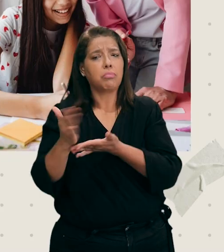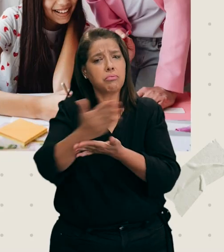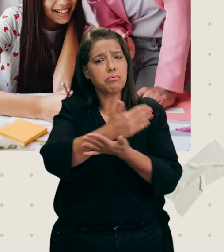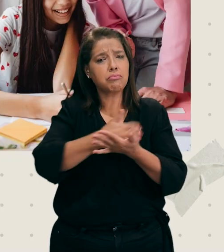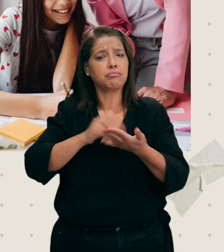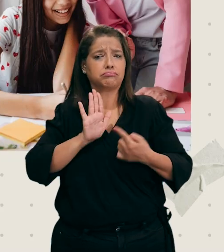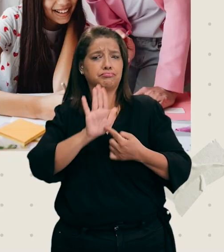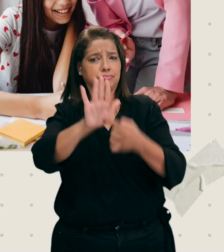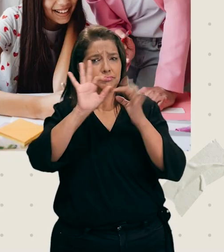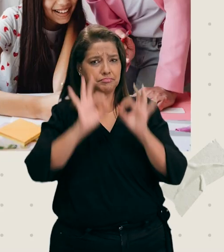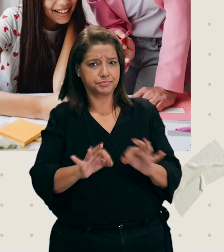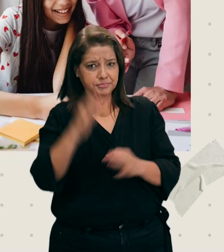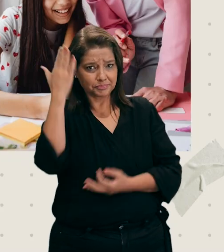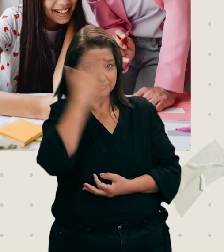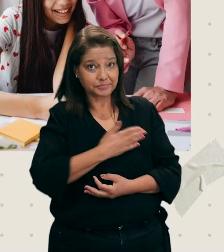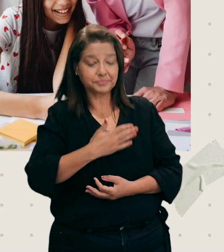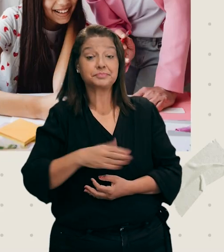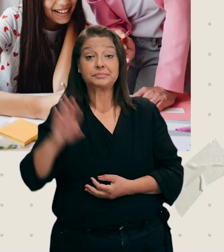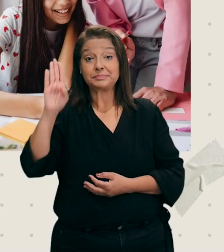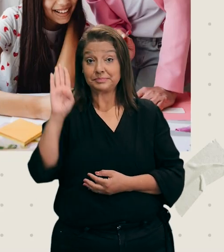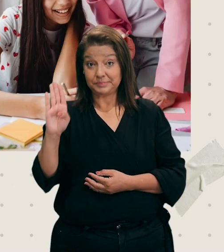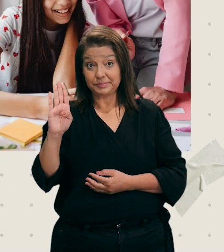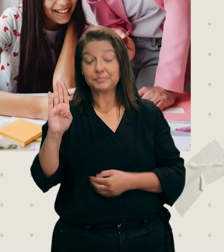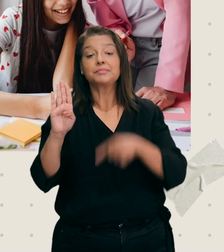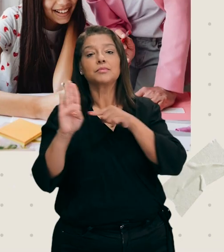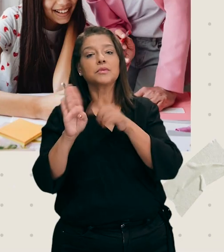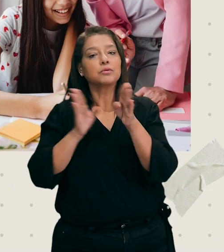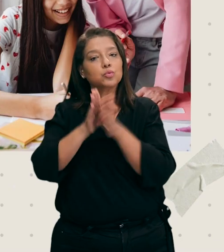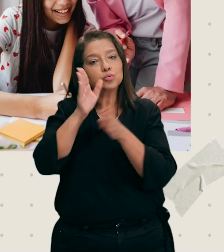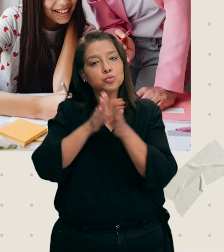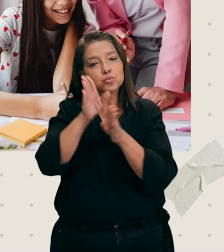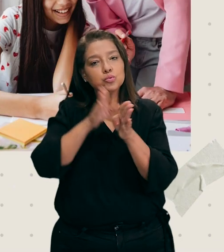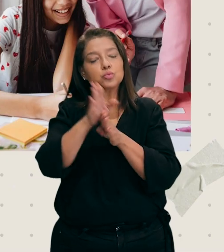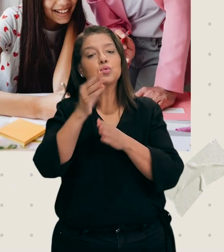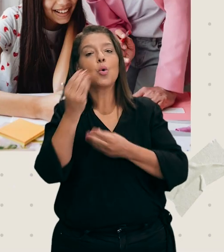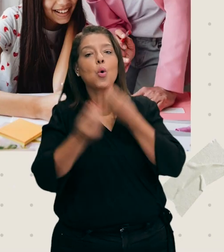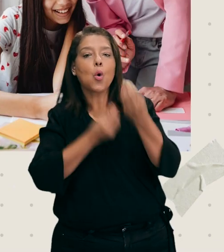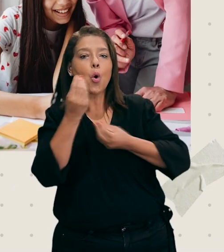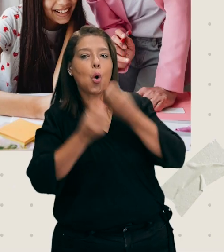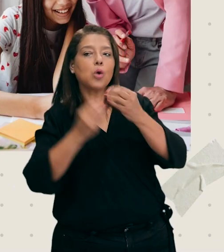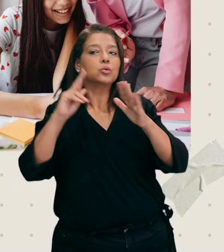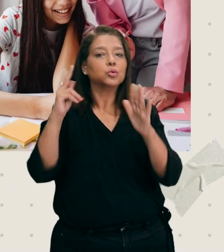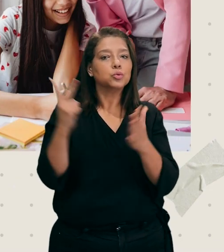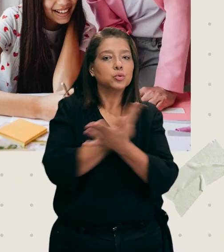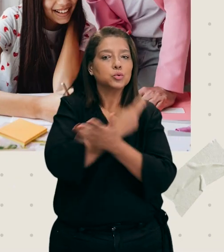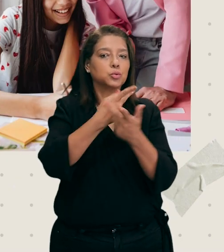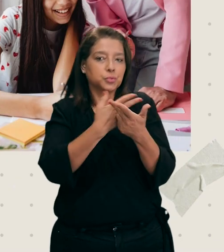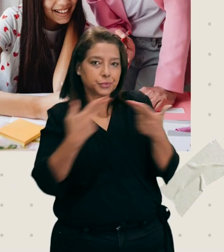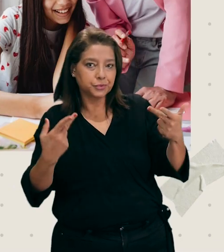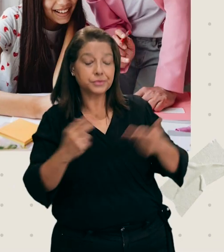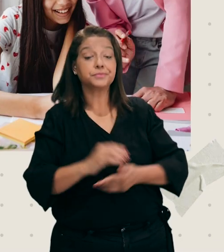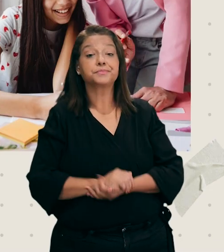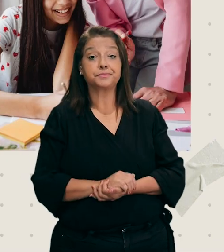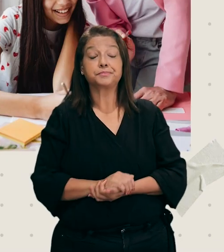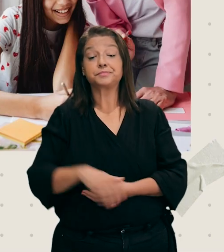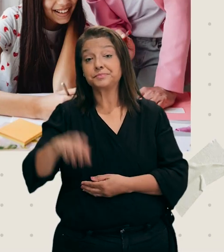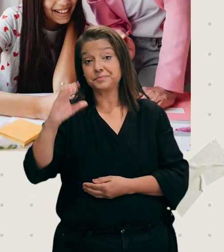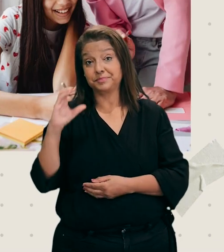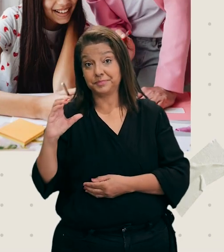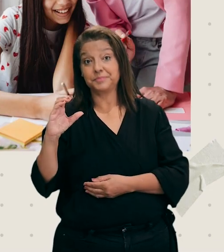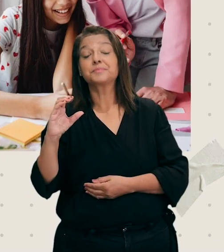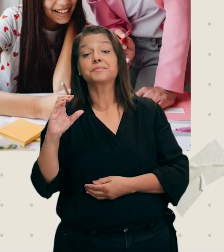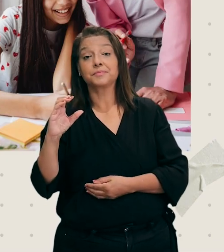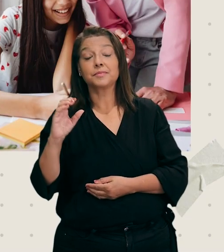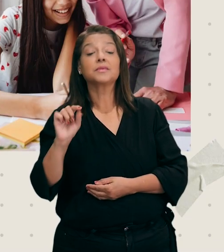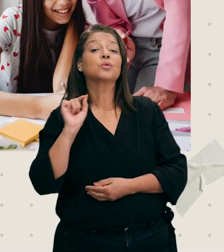fatos. Alternativa B, instruir o leitor sobre um procedimento. Alternativa